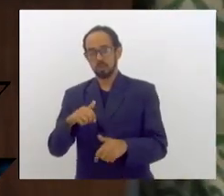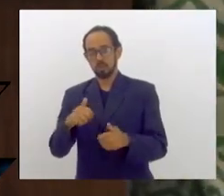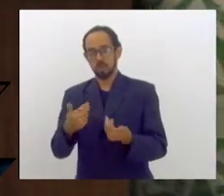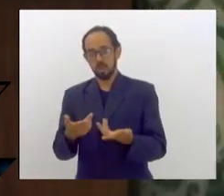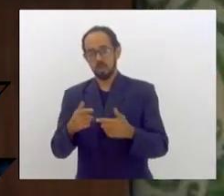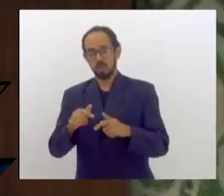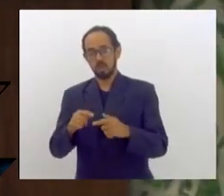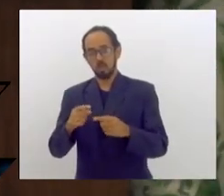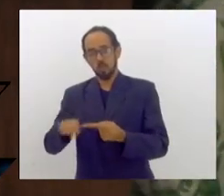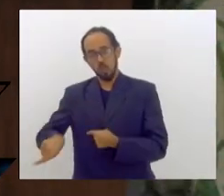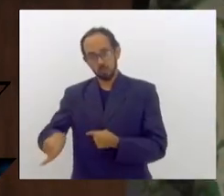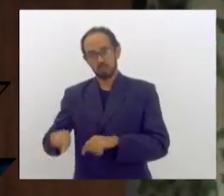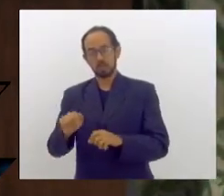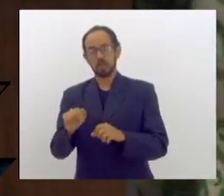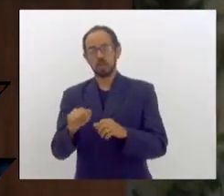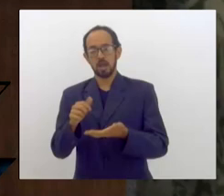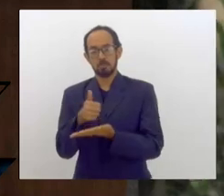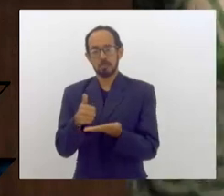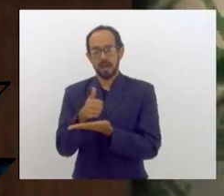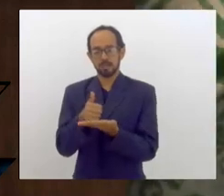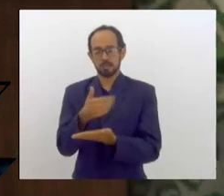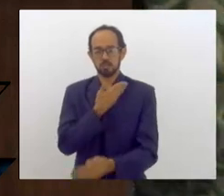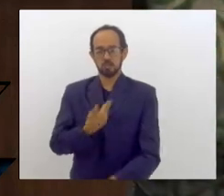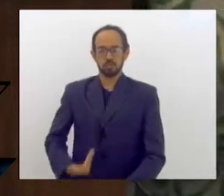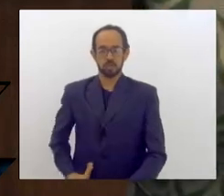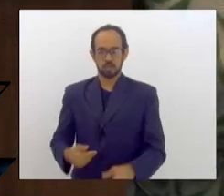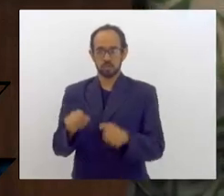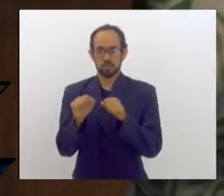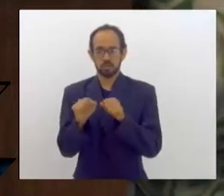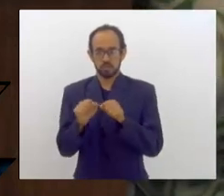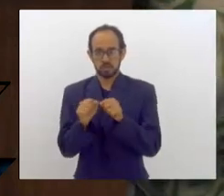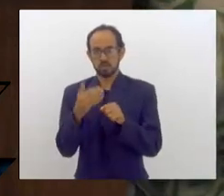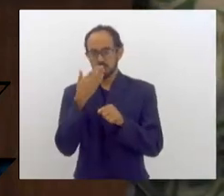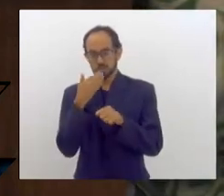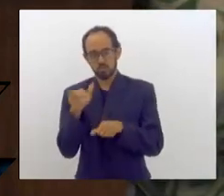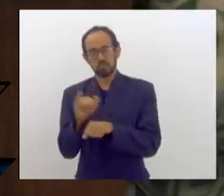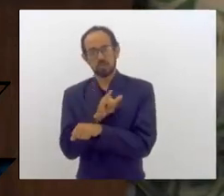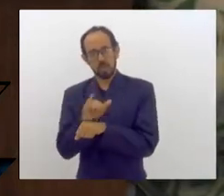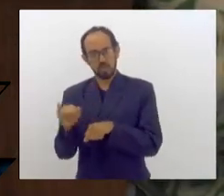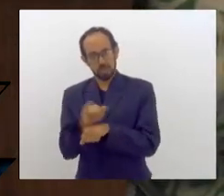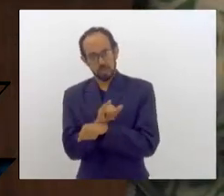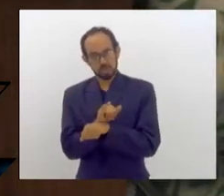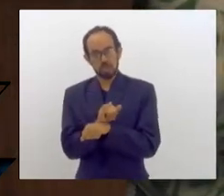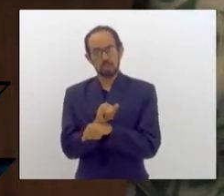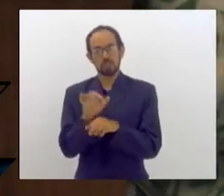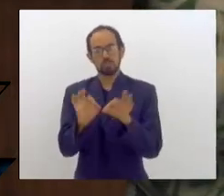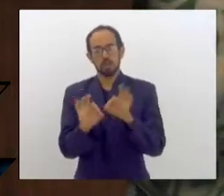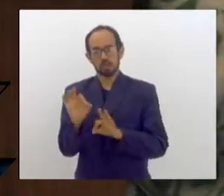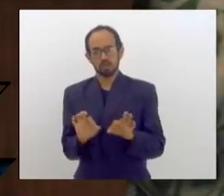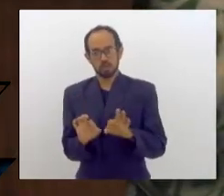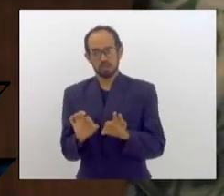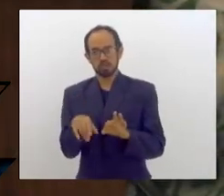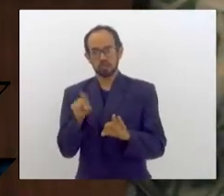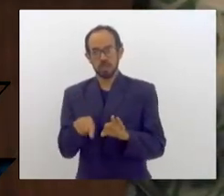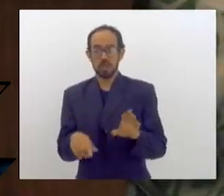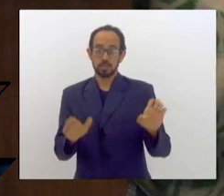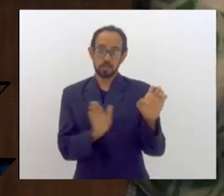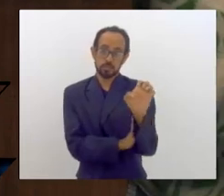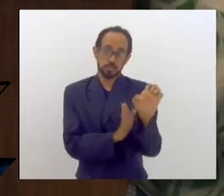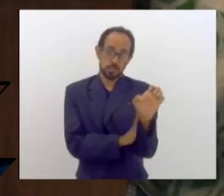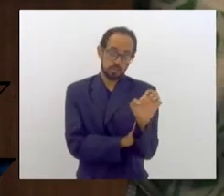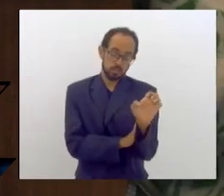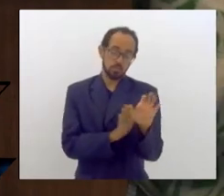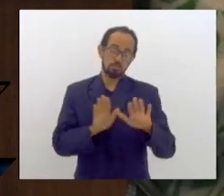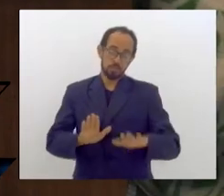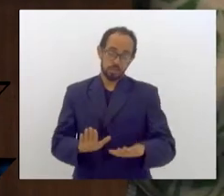contra a base do governo que fez esse tipo de manobra exatamente em projetos que eram da esquerda.